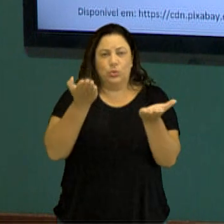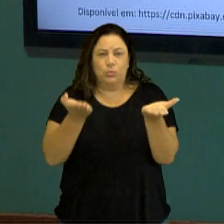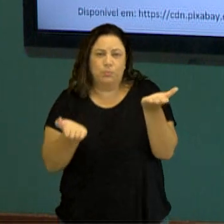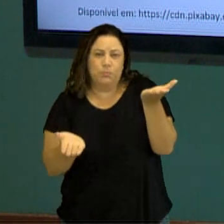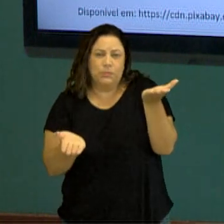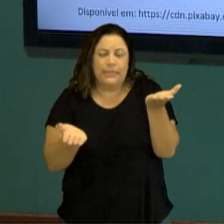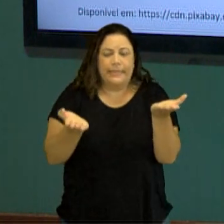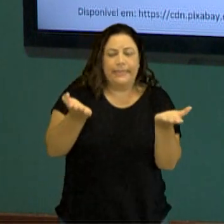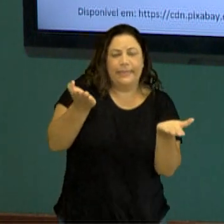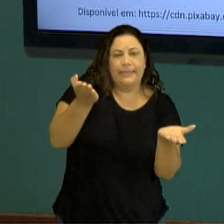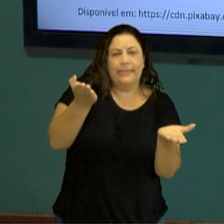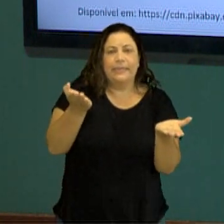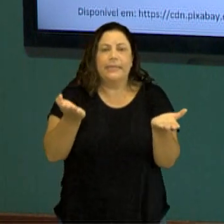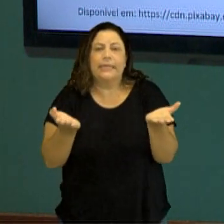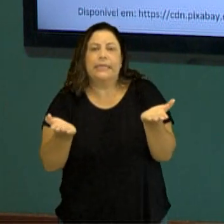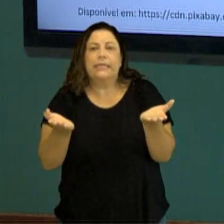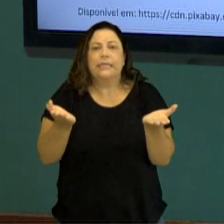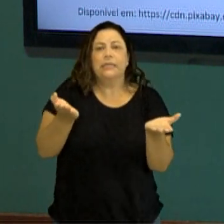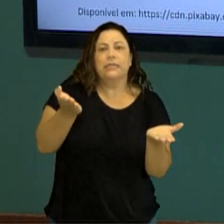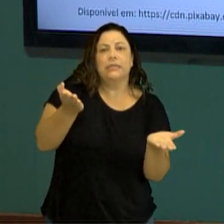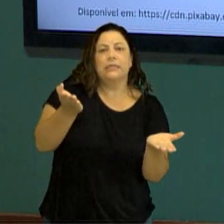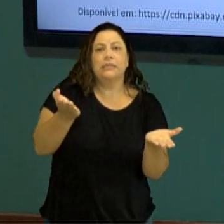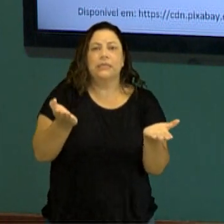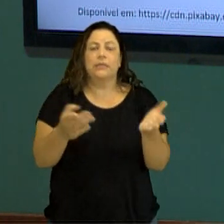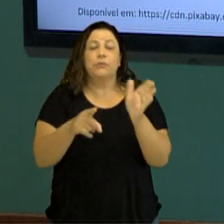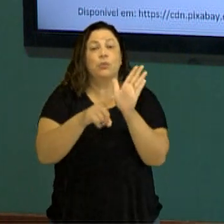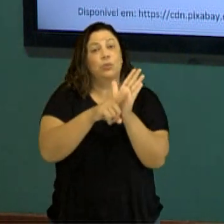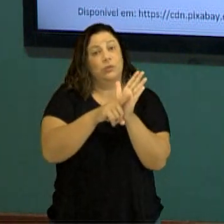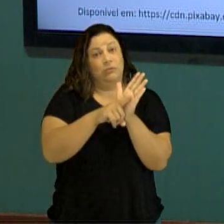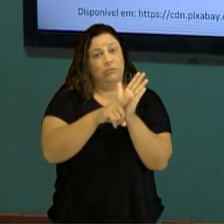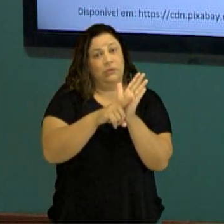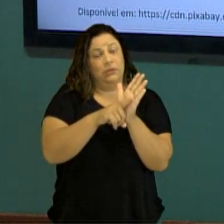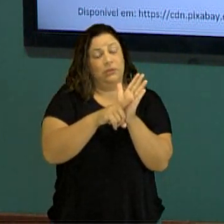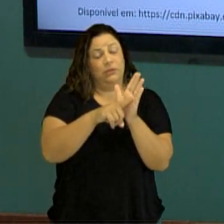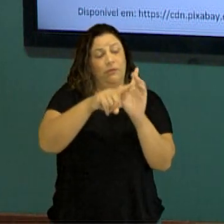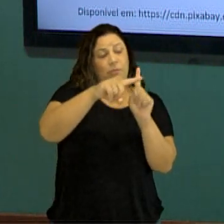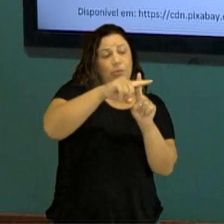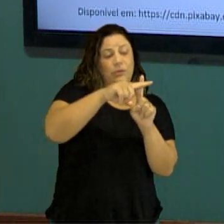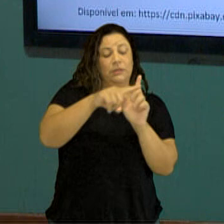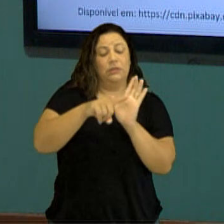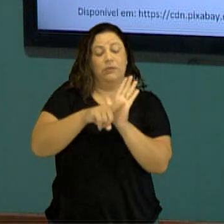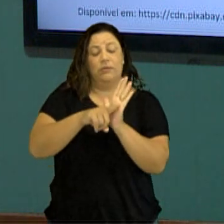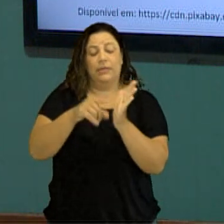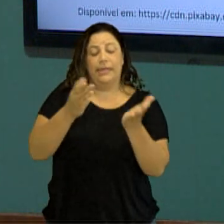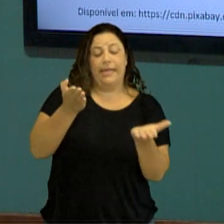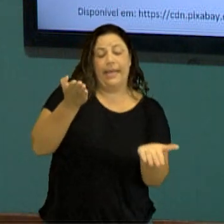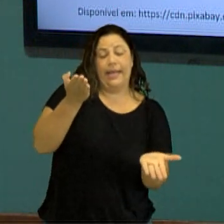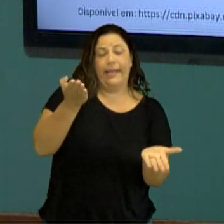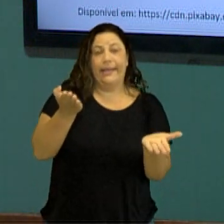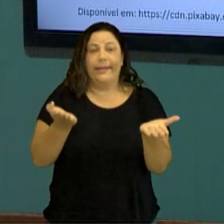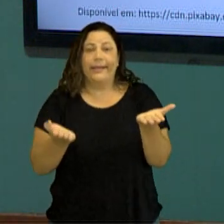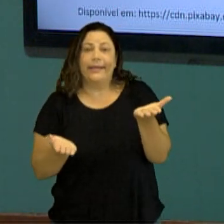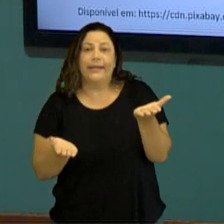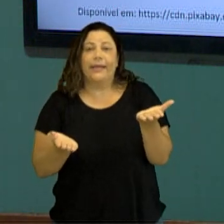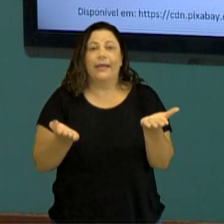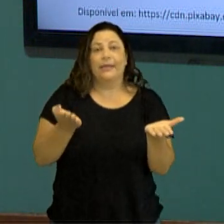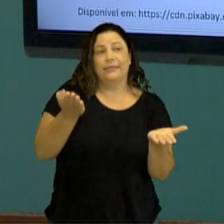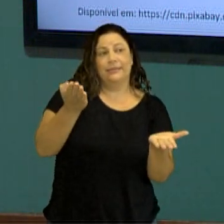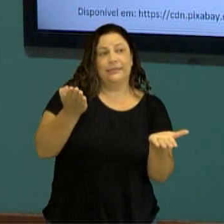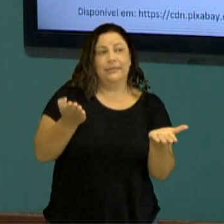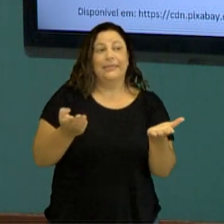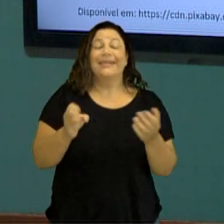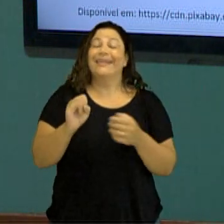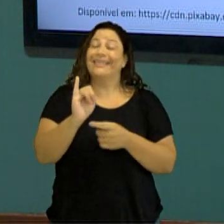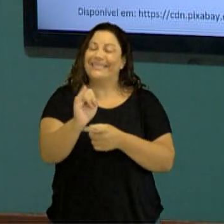elétrica negativa. Existe um equilíbrio entre elas. Portanto, eu penso assim, se a quantidade de carga positiva é